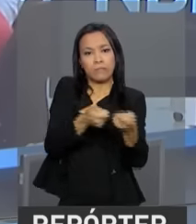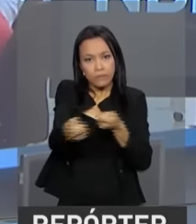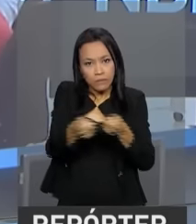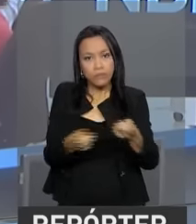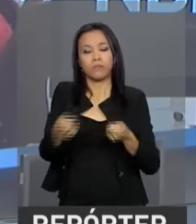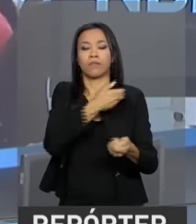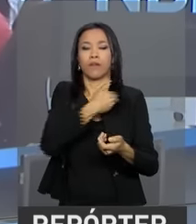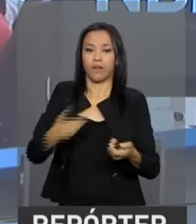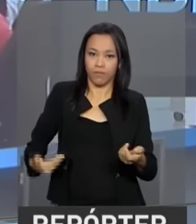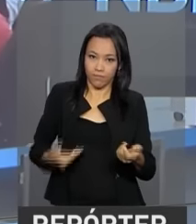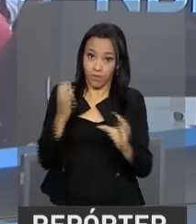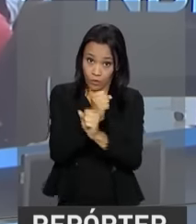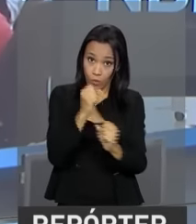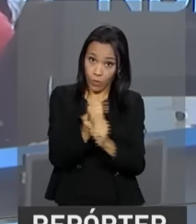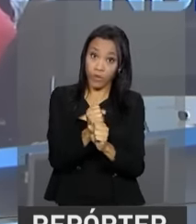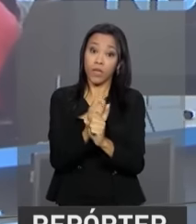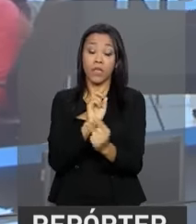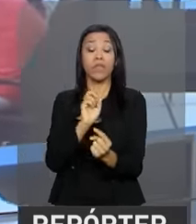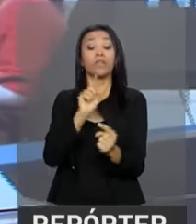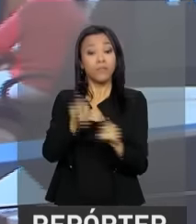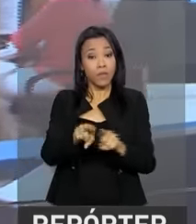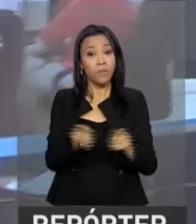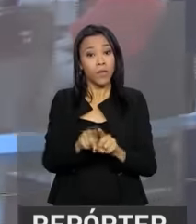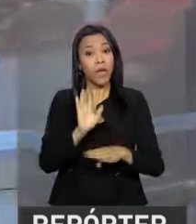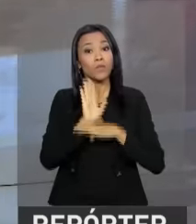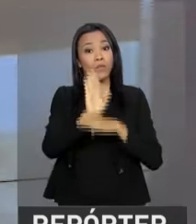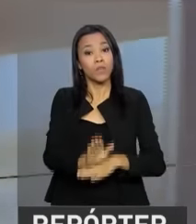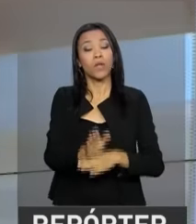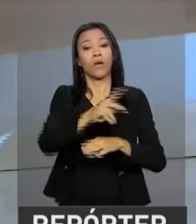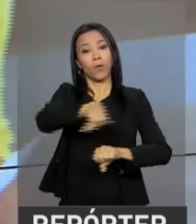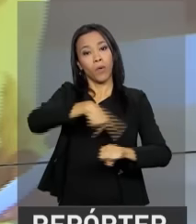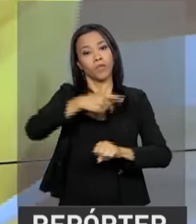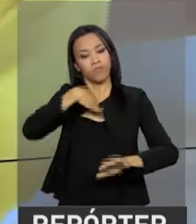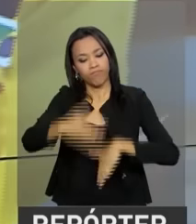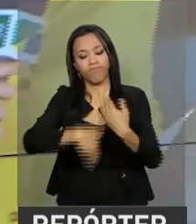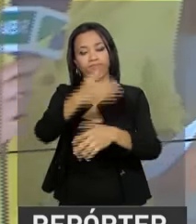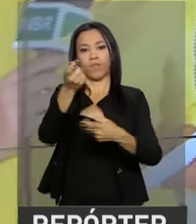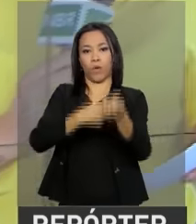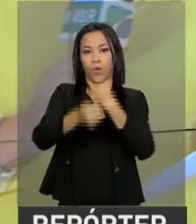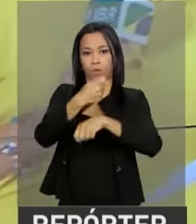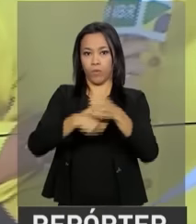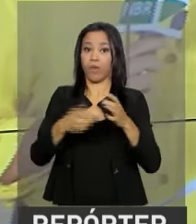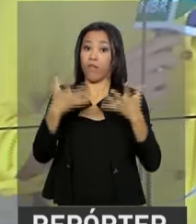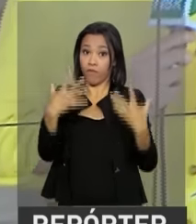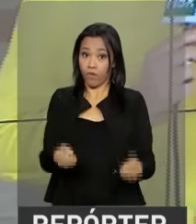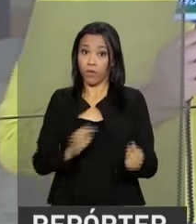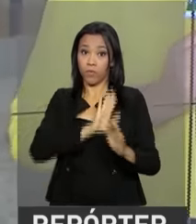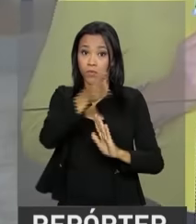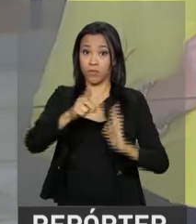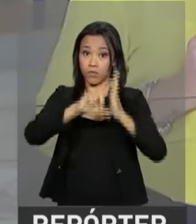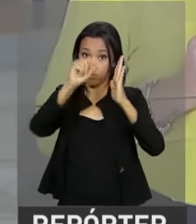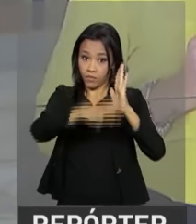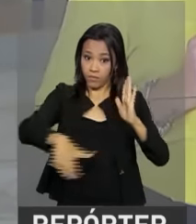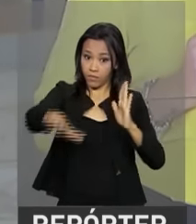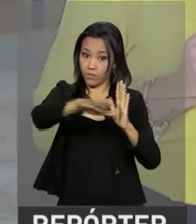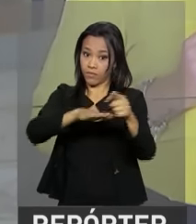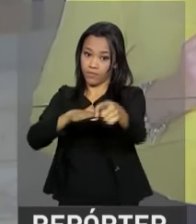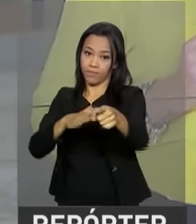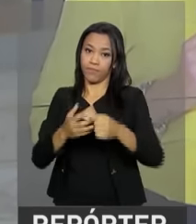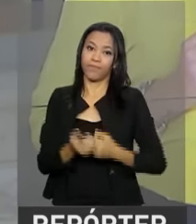fazer o país voltar a crescer Taísa Dias traz as informações ao vivo pra gente direto do Palácio do Planalto Oi Taíssa